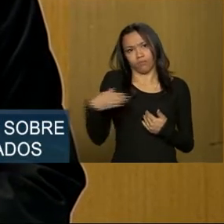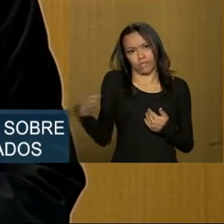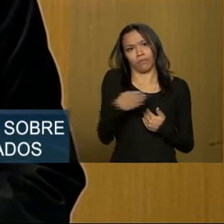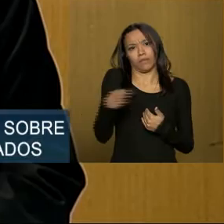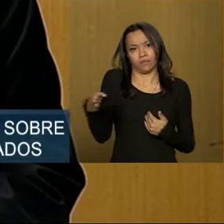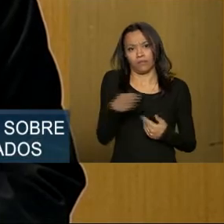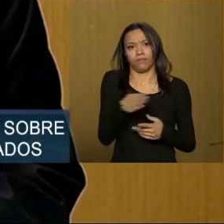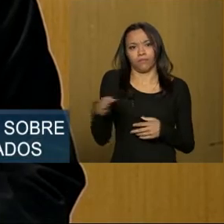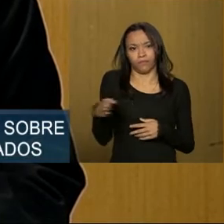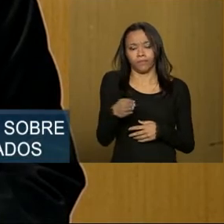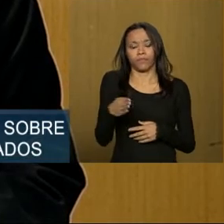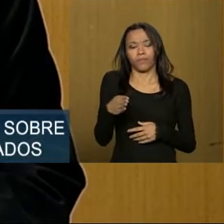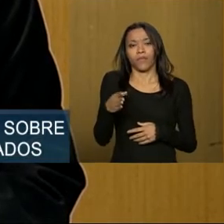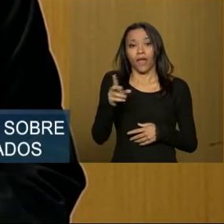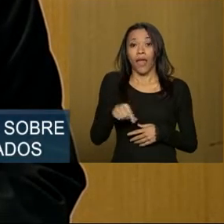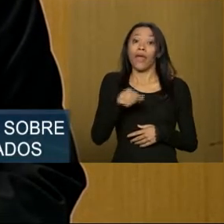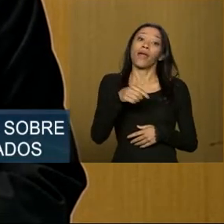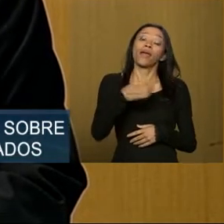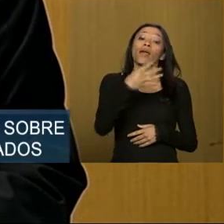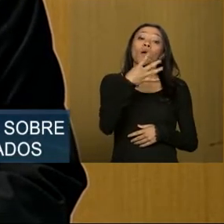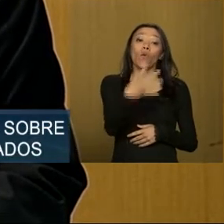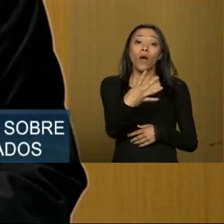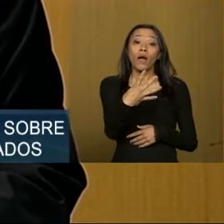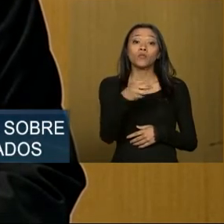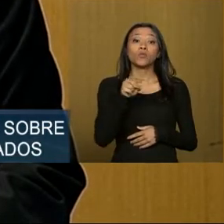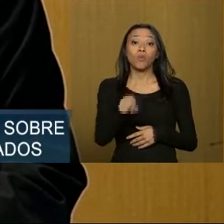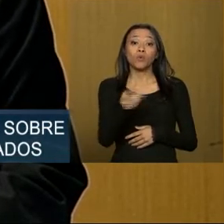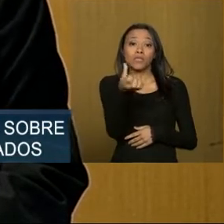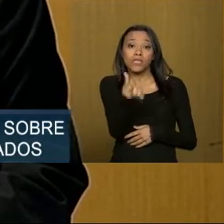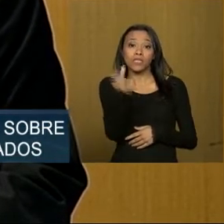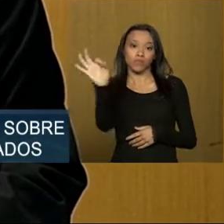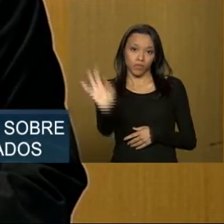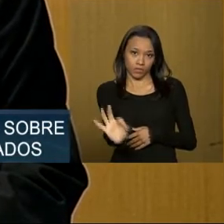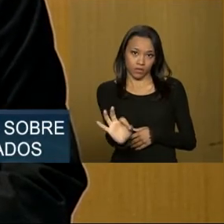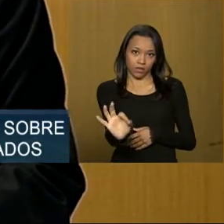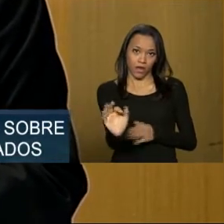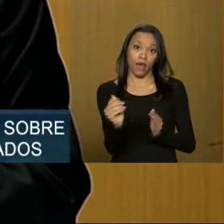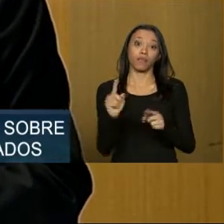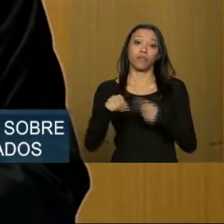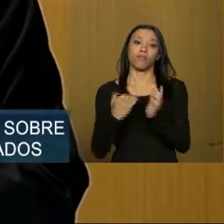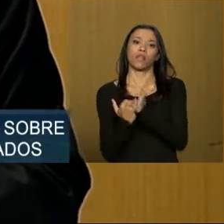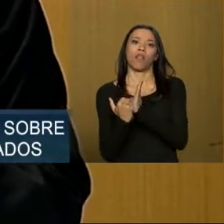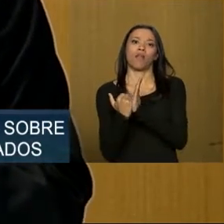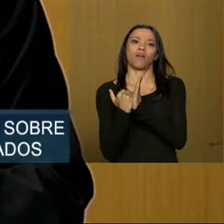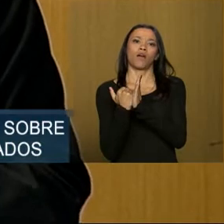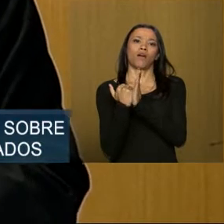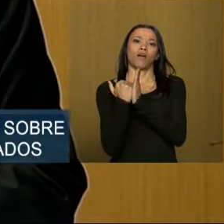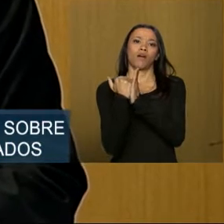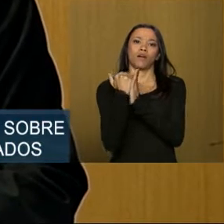essa frequência é de 4,6%. E ela vai, então, se elevando na medida